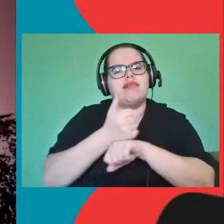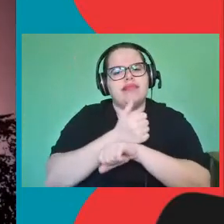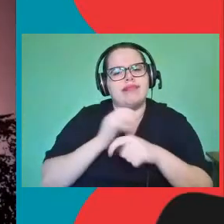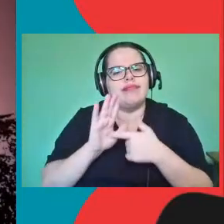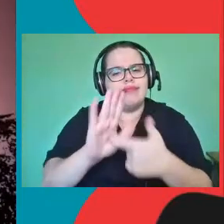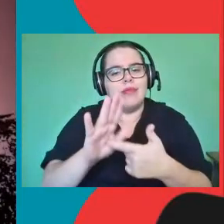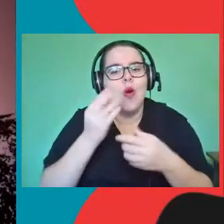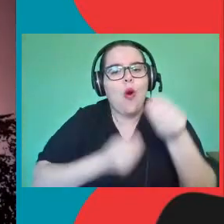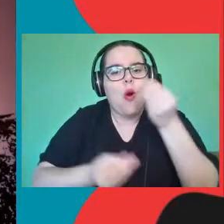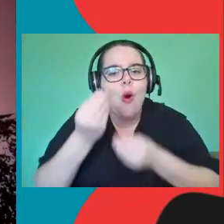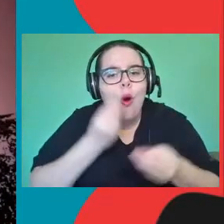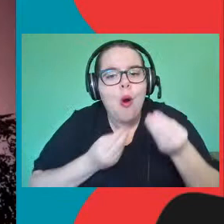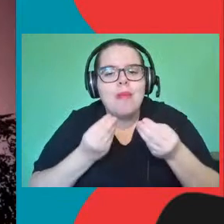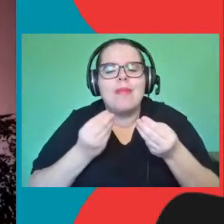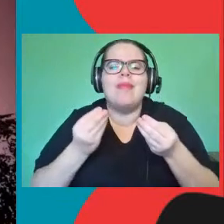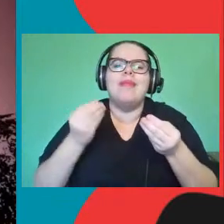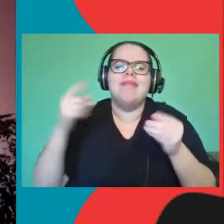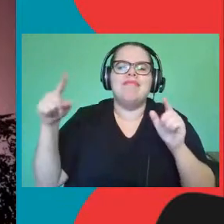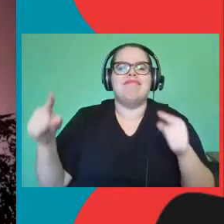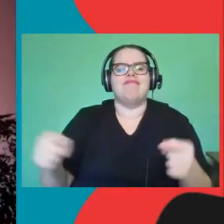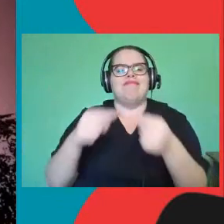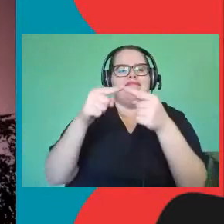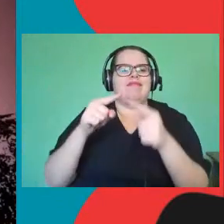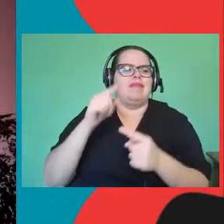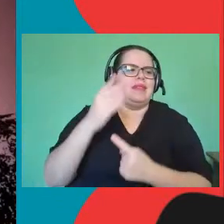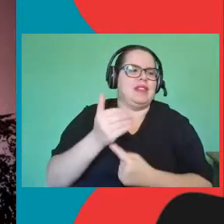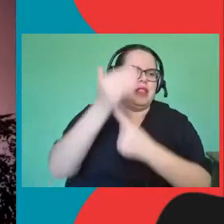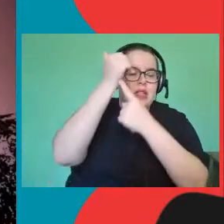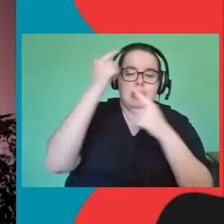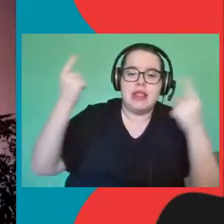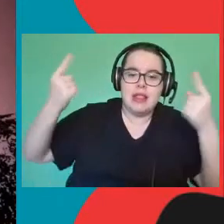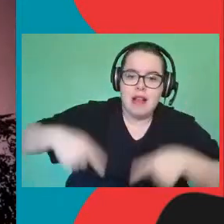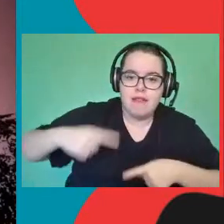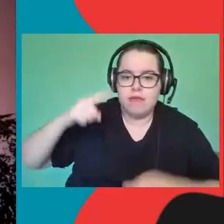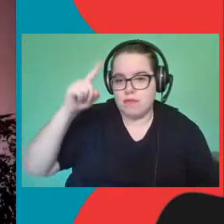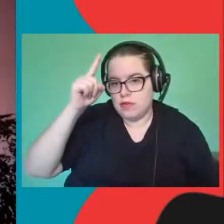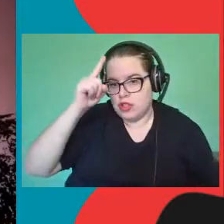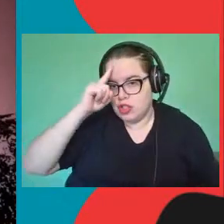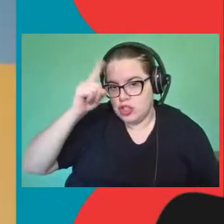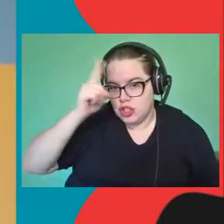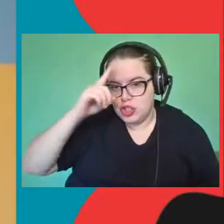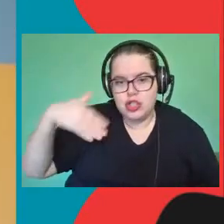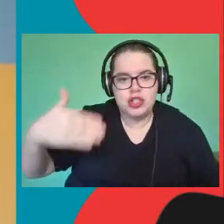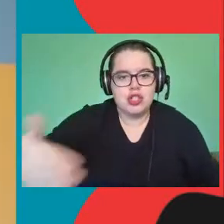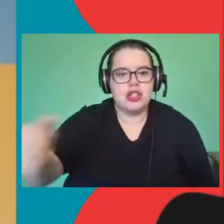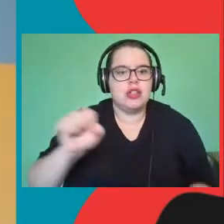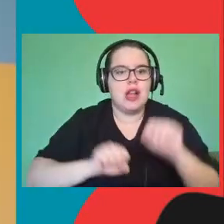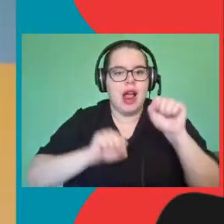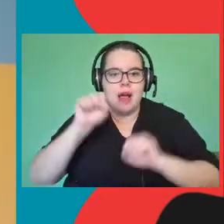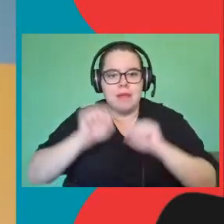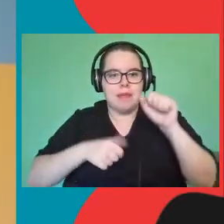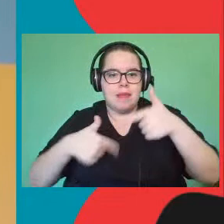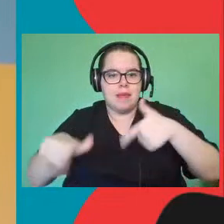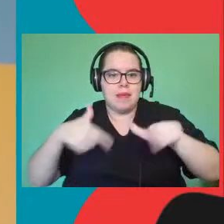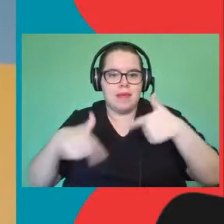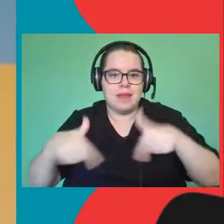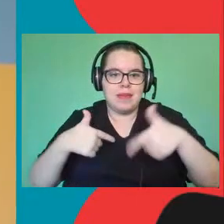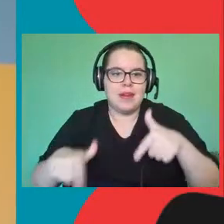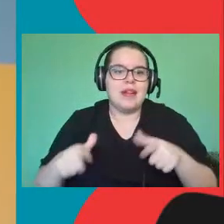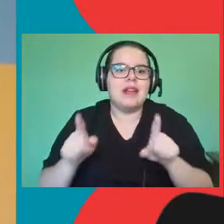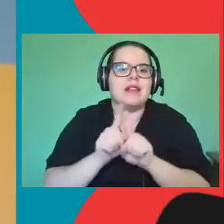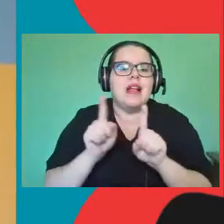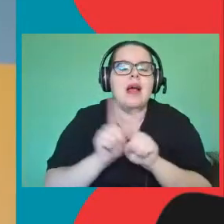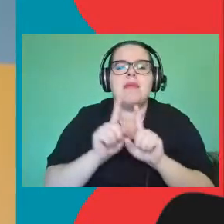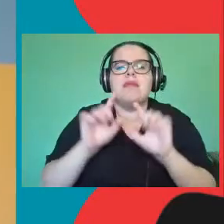com a gente como chegaram até a tecnologia, desafios do dia a dia, emprego digno e crescimento econômico.